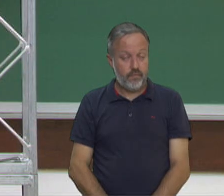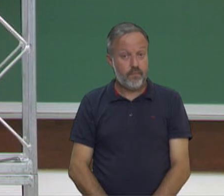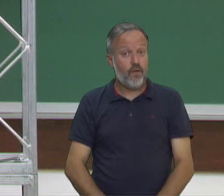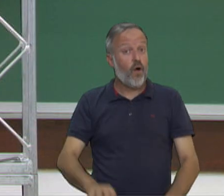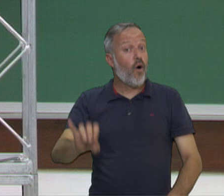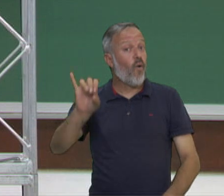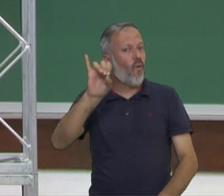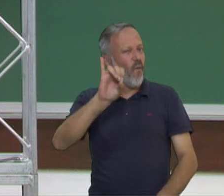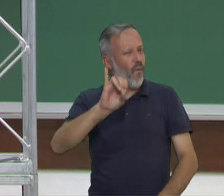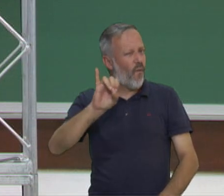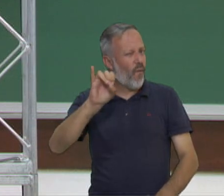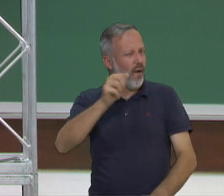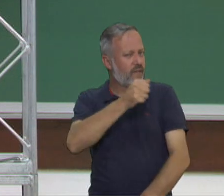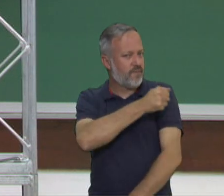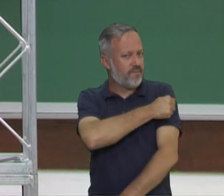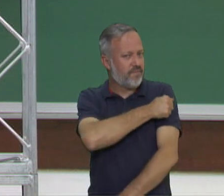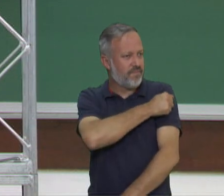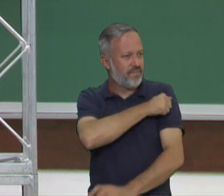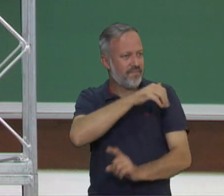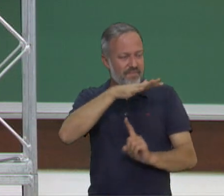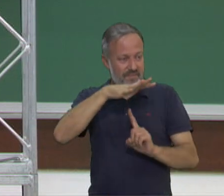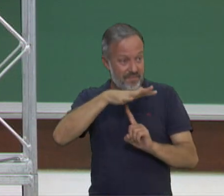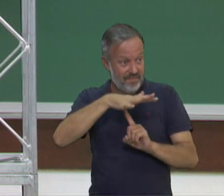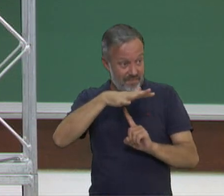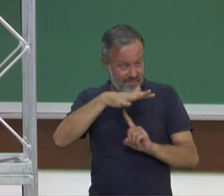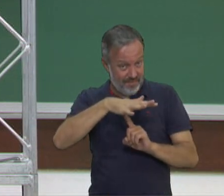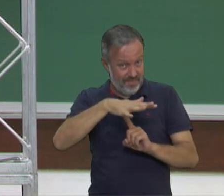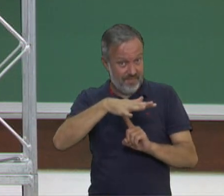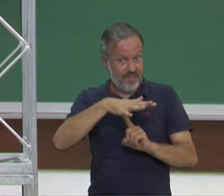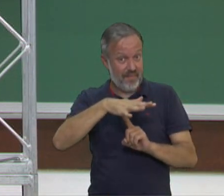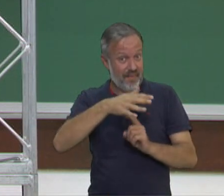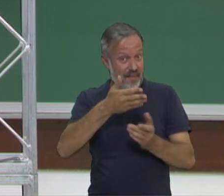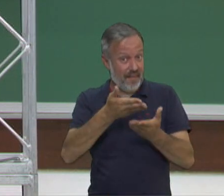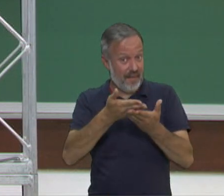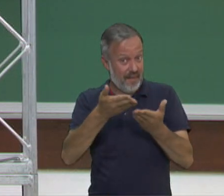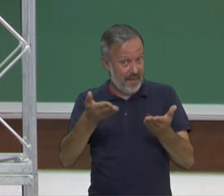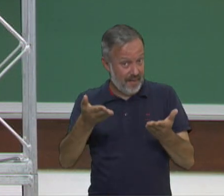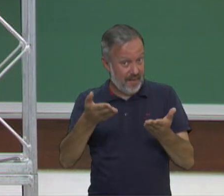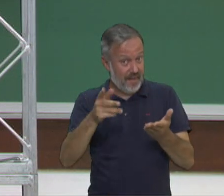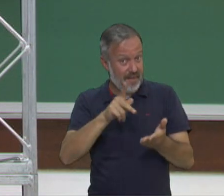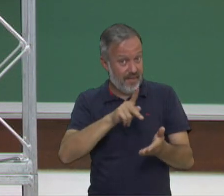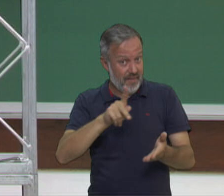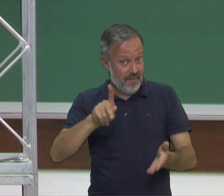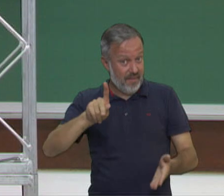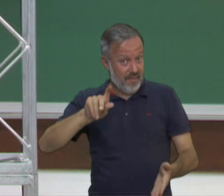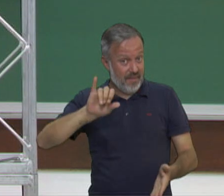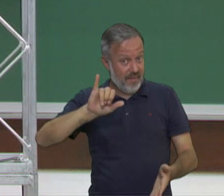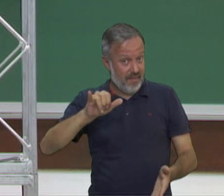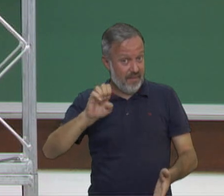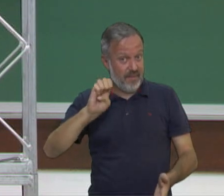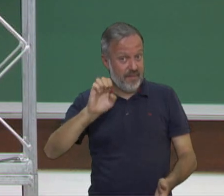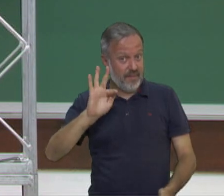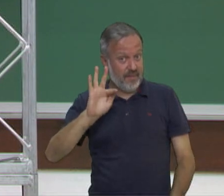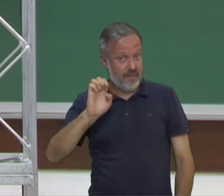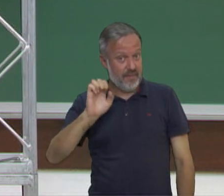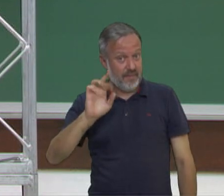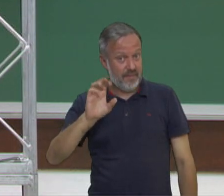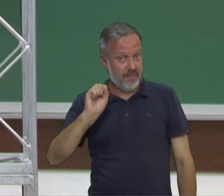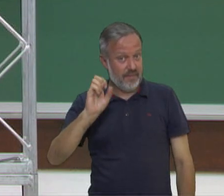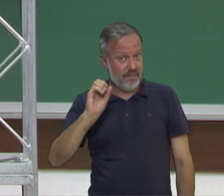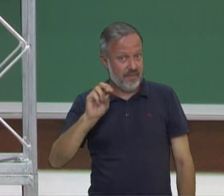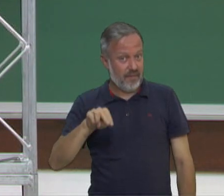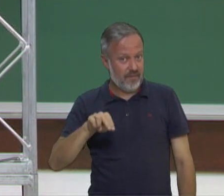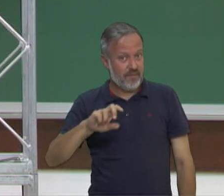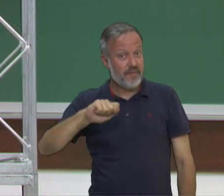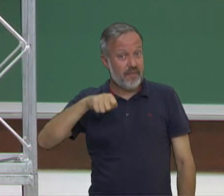Oi, alunos do Paraná, de novo com vocês, professor Jefferson, Ciências, mais uma aula sobre elementos químicos,